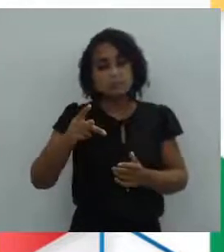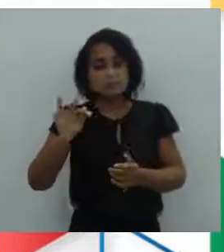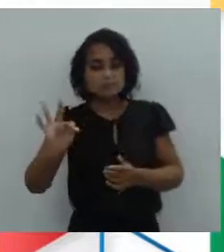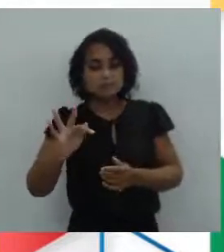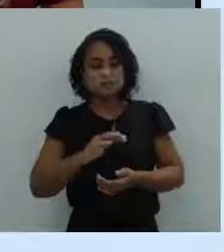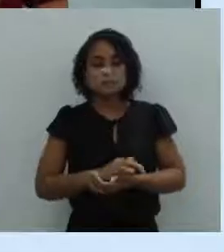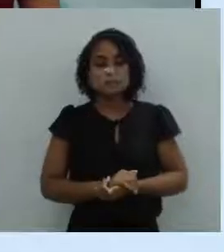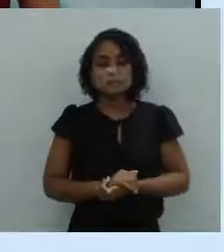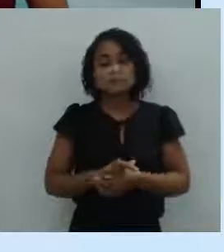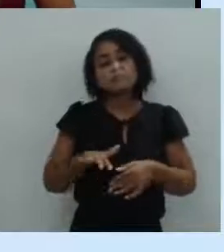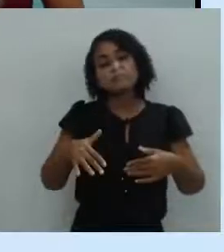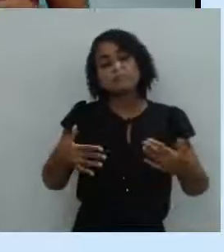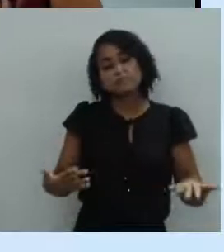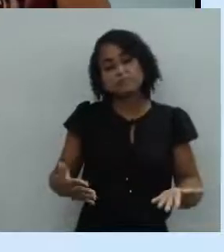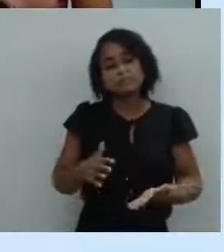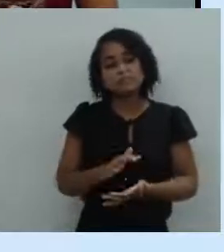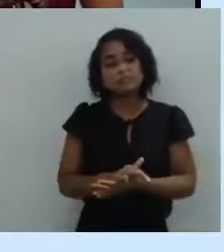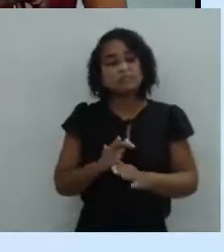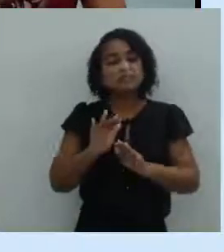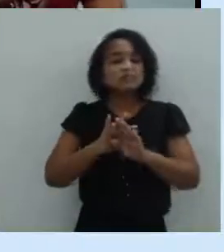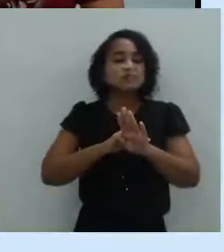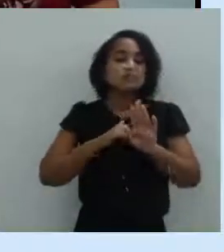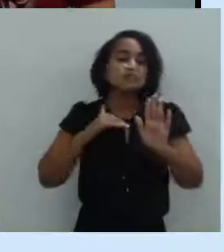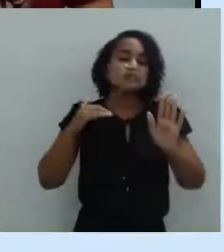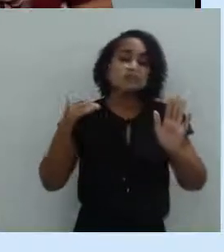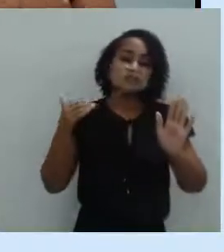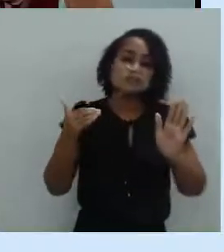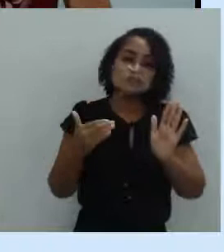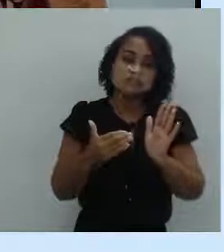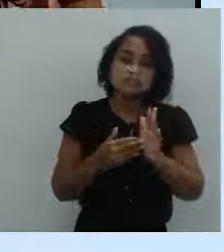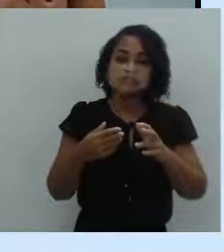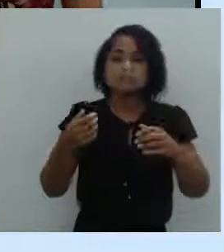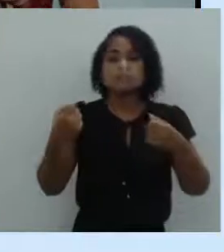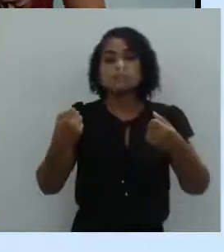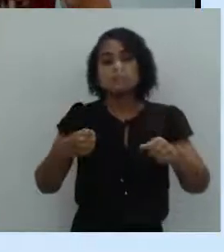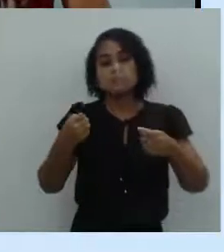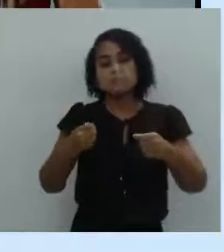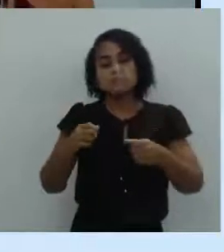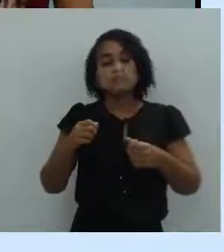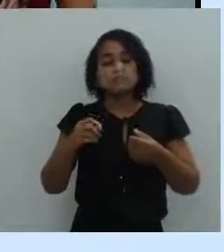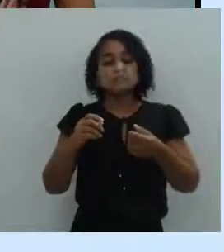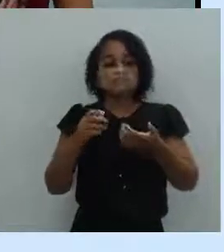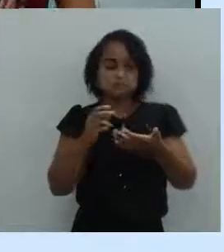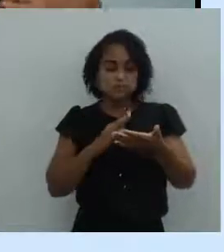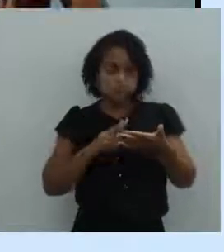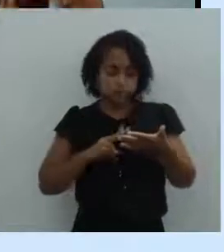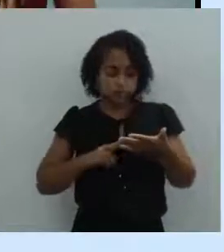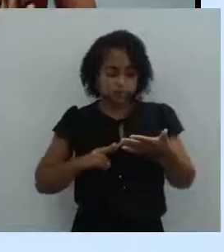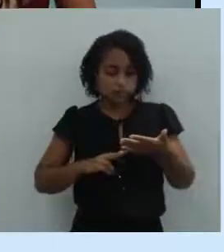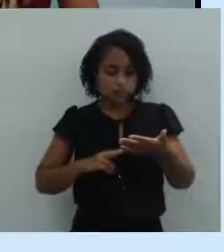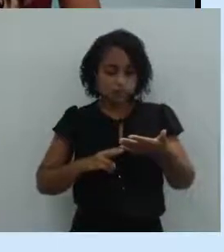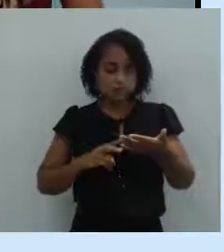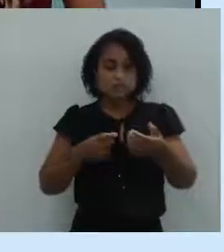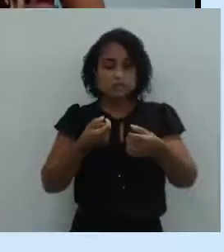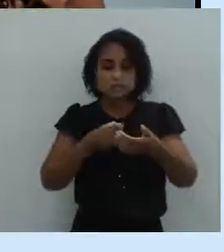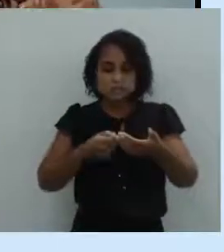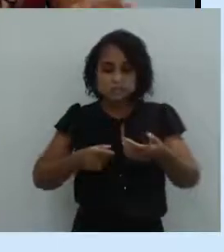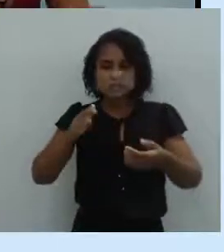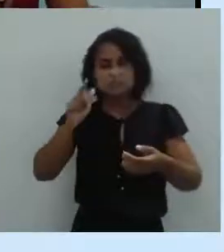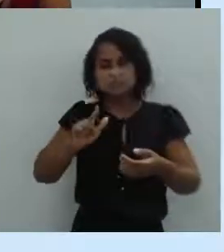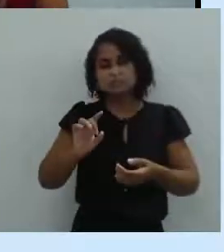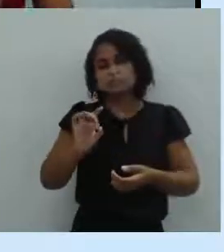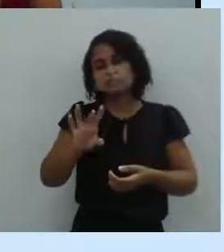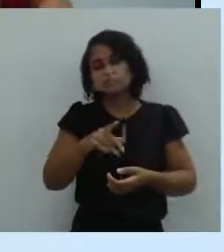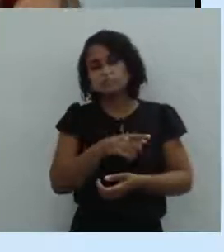CPF. Gente, todo texto que vocês produzirem precisam ser revisados e reescritos. Não